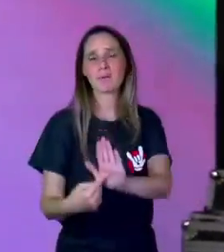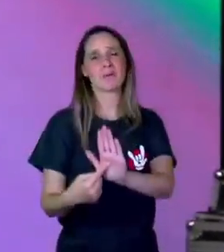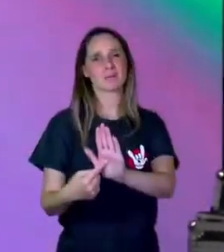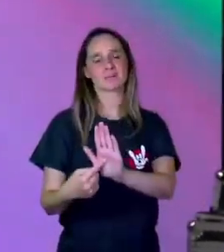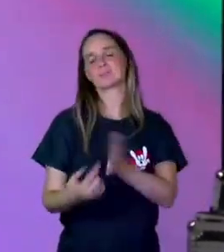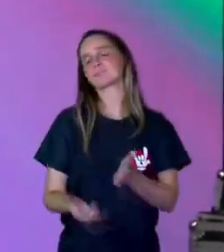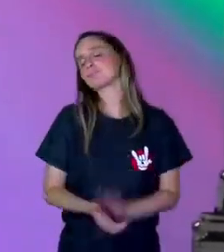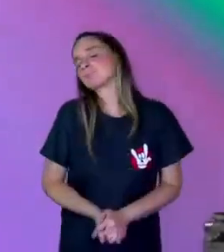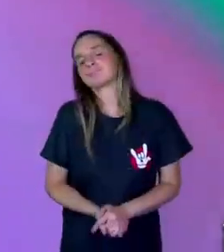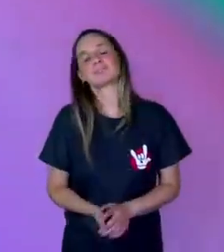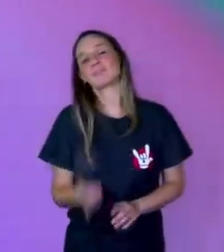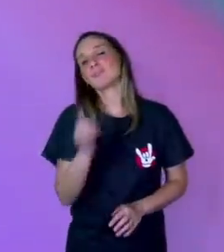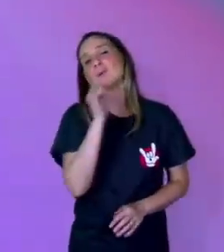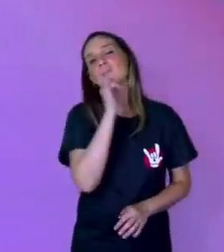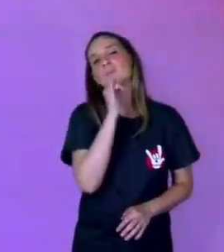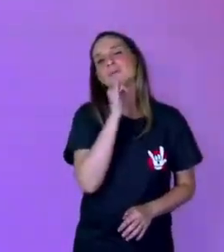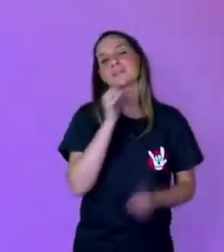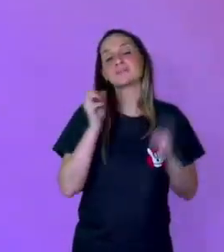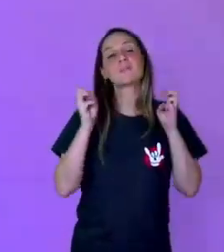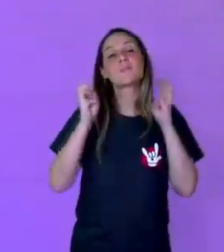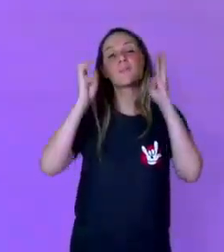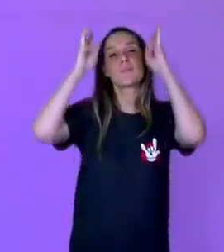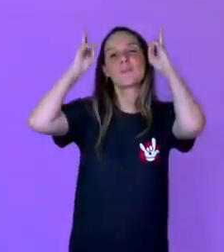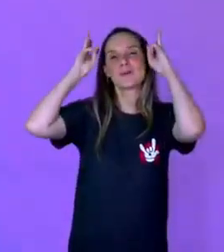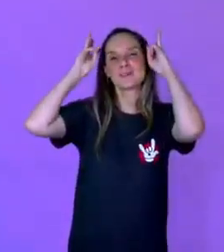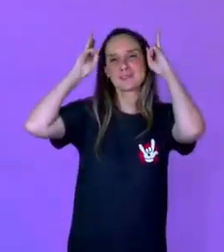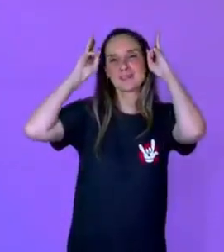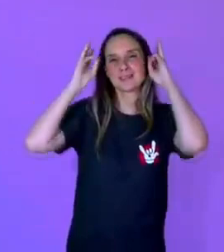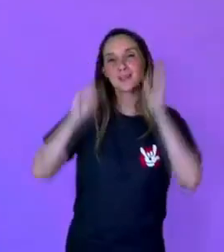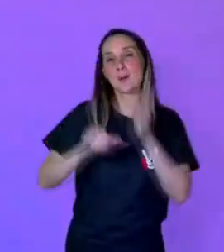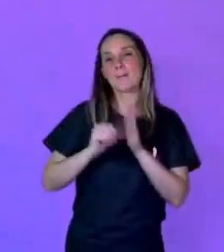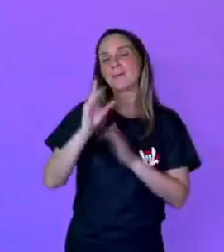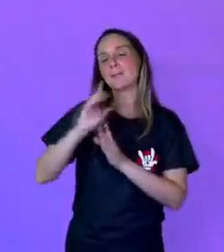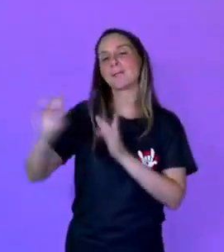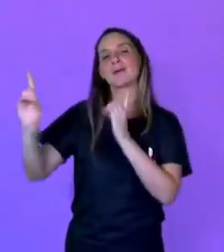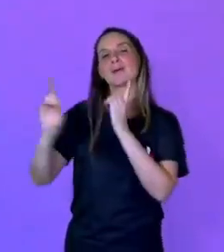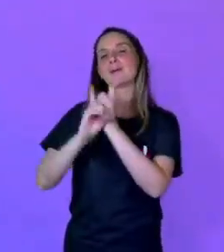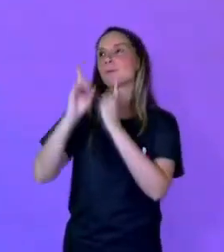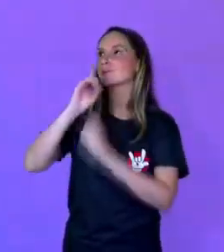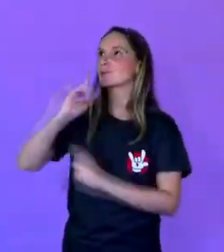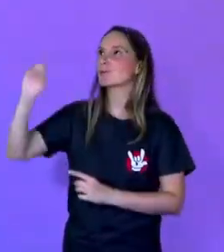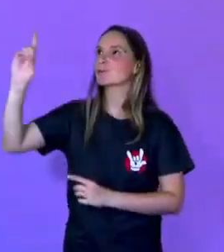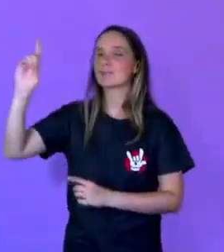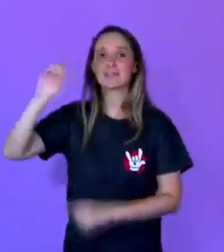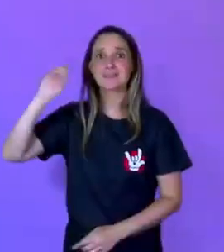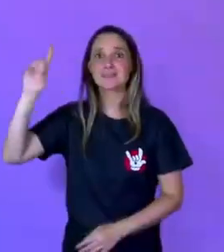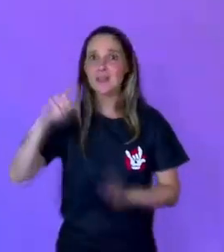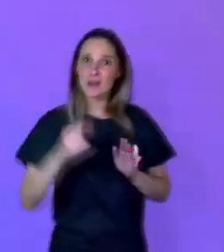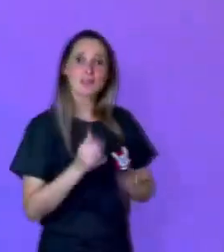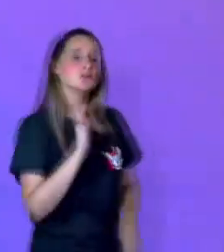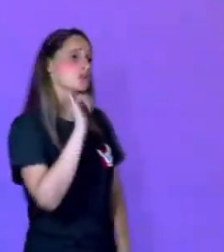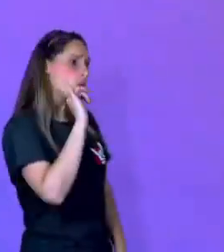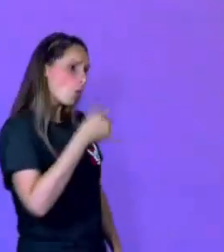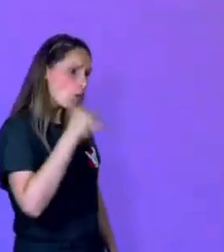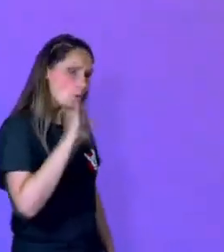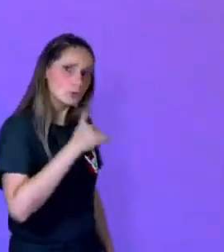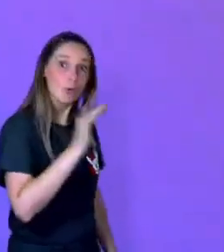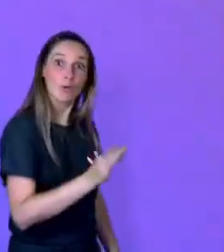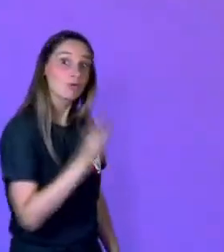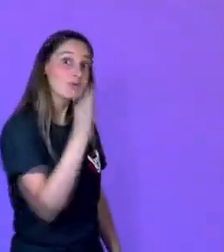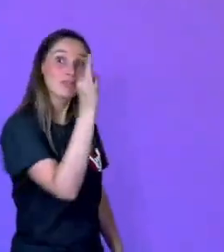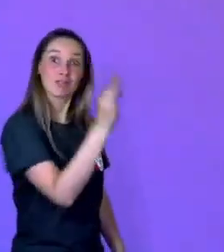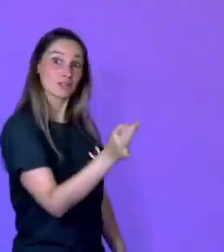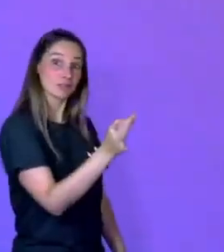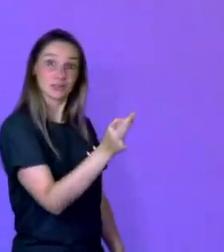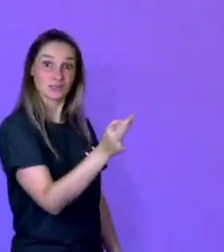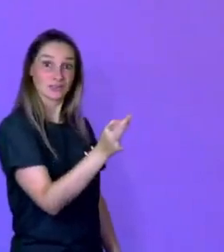Deus, o primeiro encontro de Deus com Moisés, Deus contou para Moisés tudinho que ia acontecer na vida dele. Eu